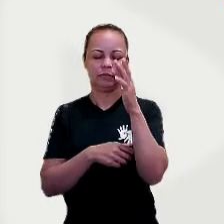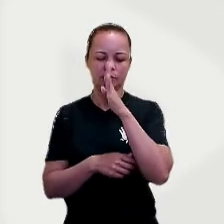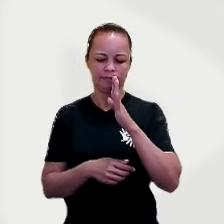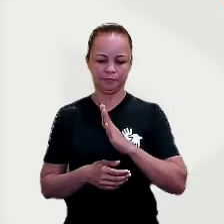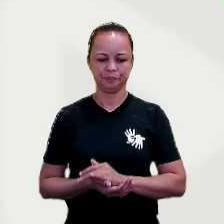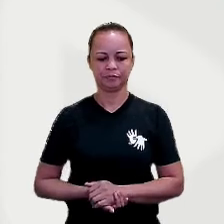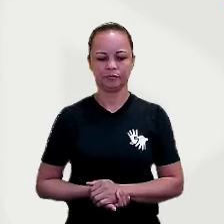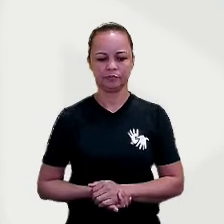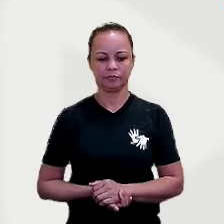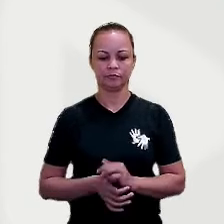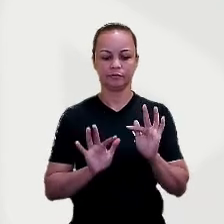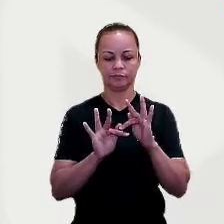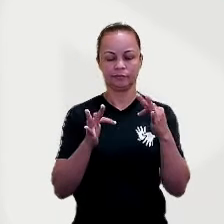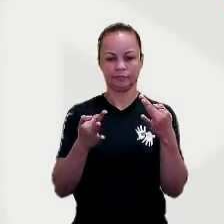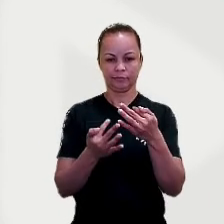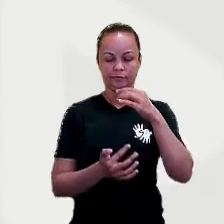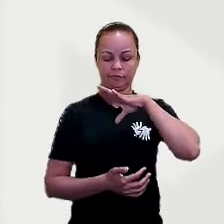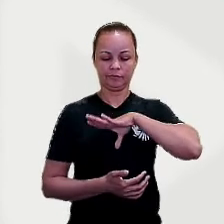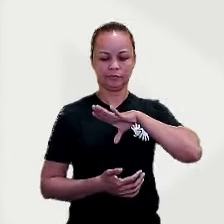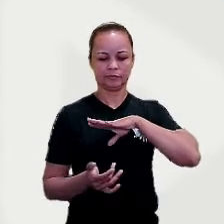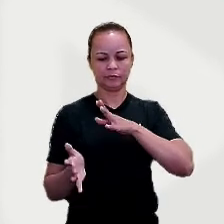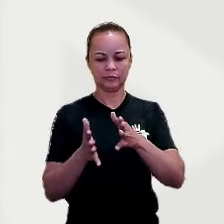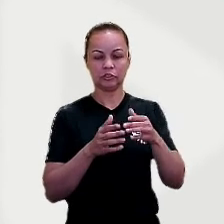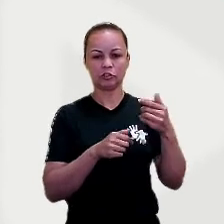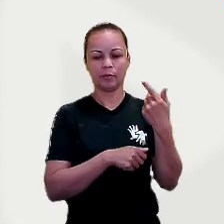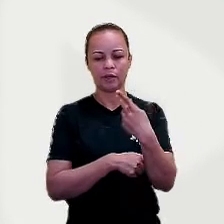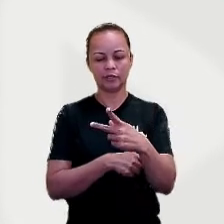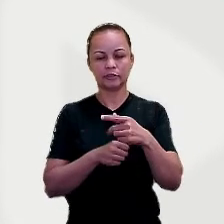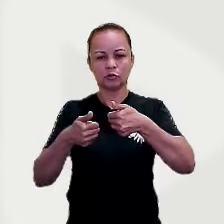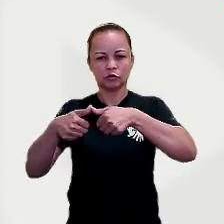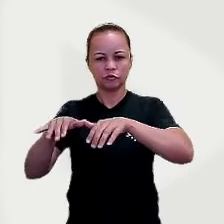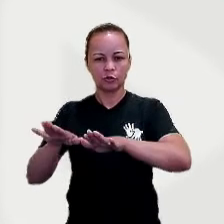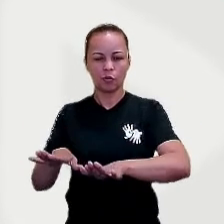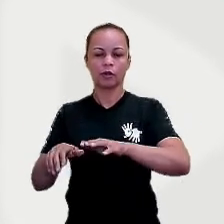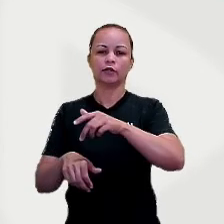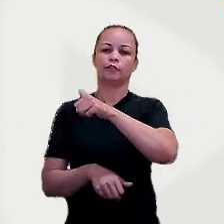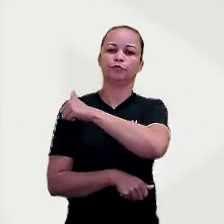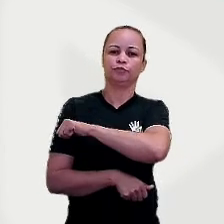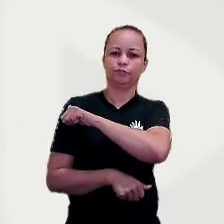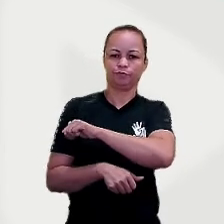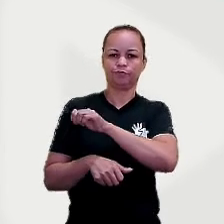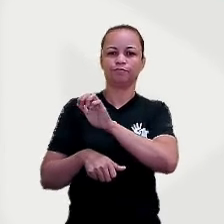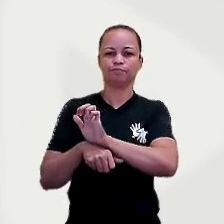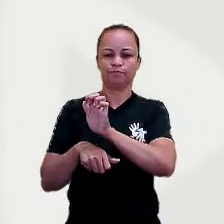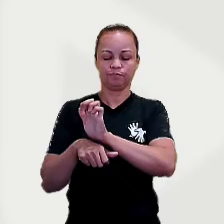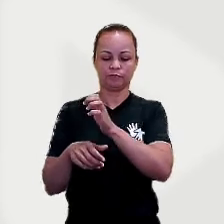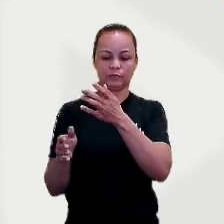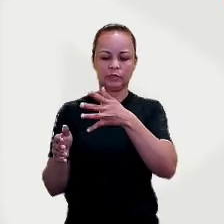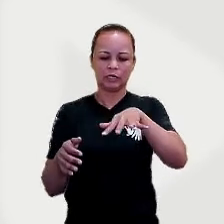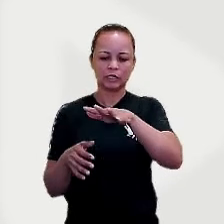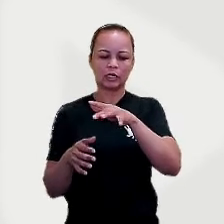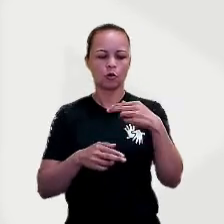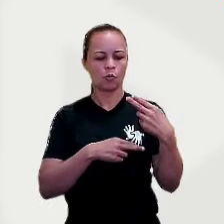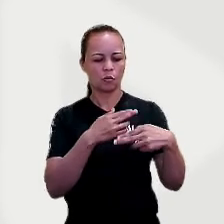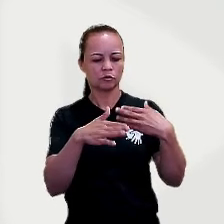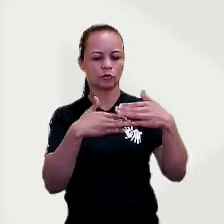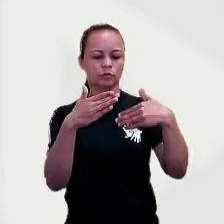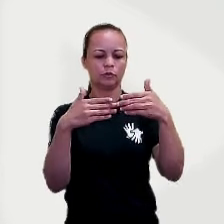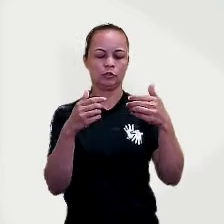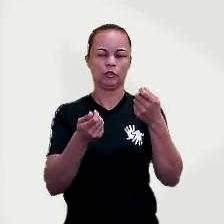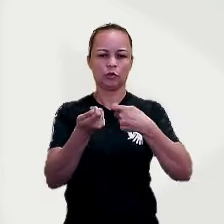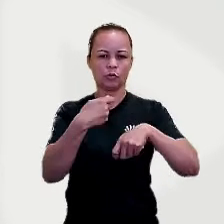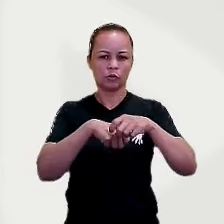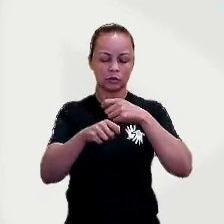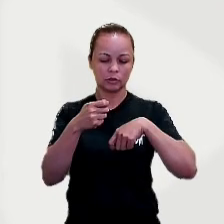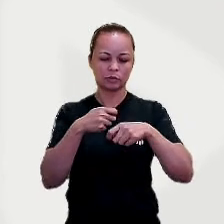A família real portuguesa estabeleceu-se no Rio de Janeiro e realizou uma série de mudanças que contribuíram para o desenvolvimento econômico